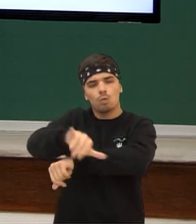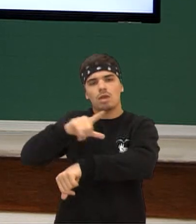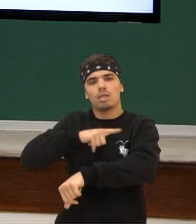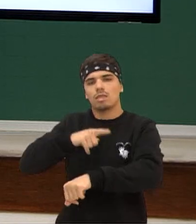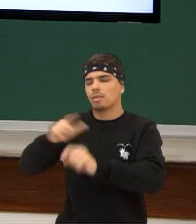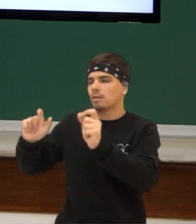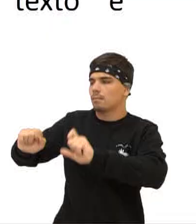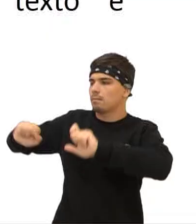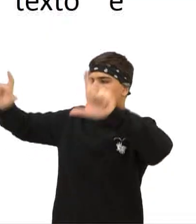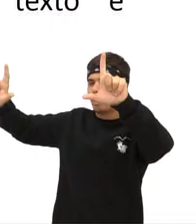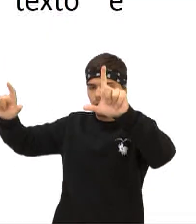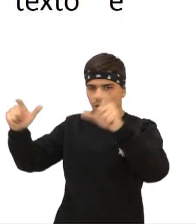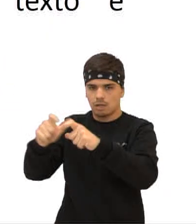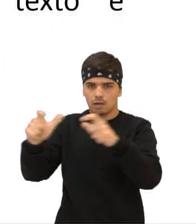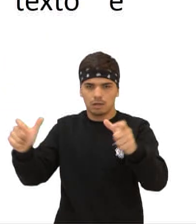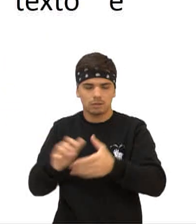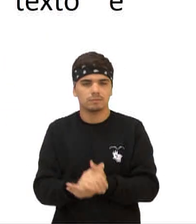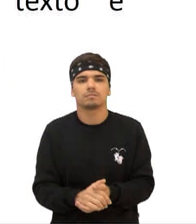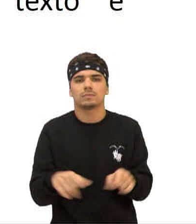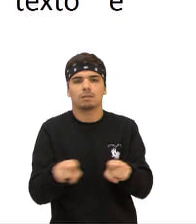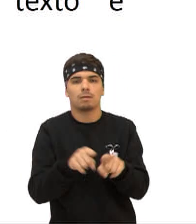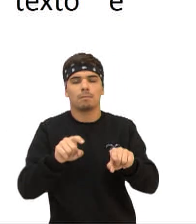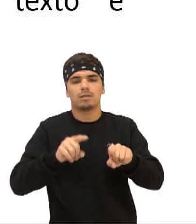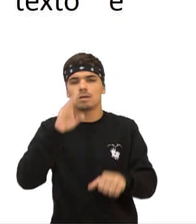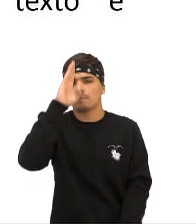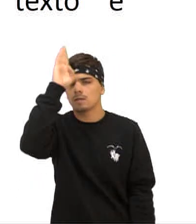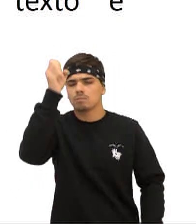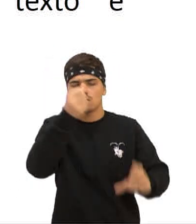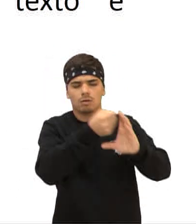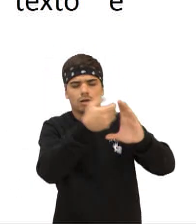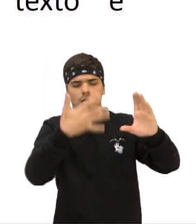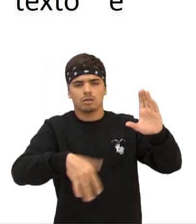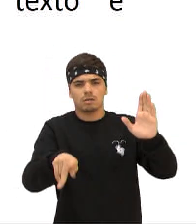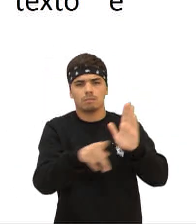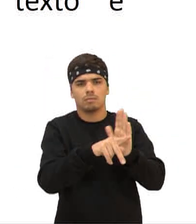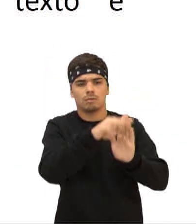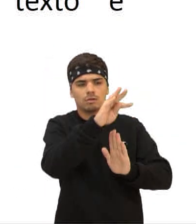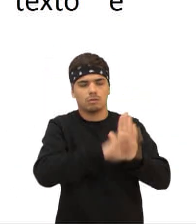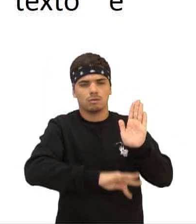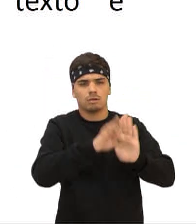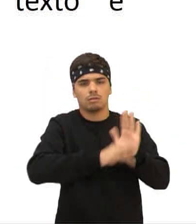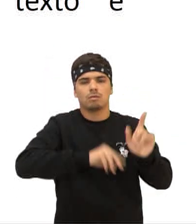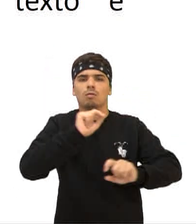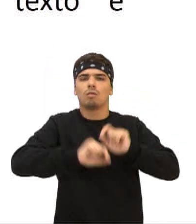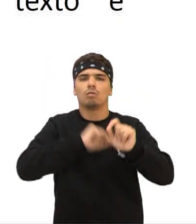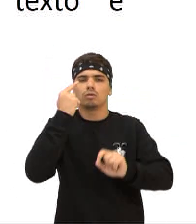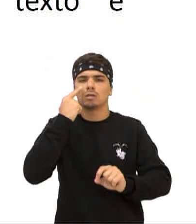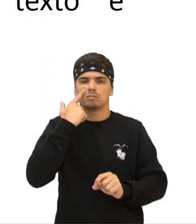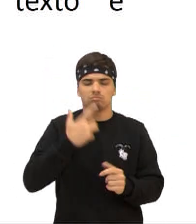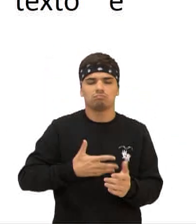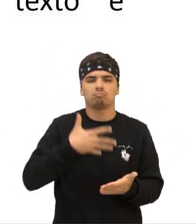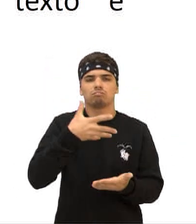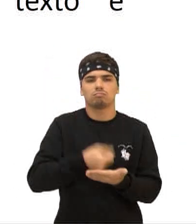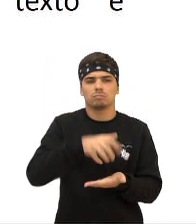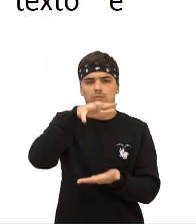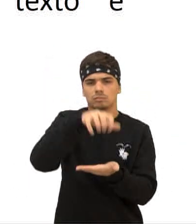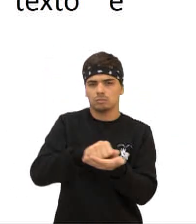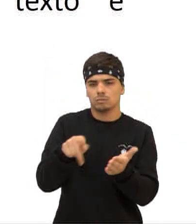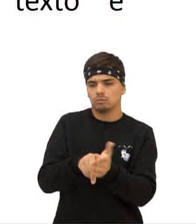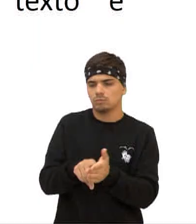tenta mesmo os painéis a principal característica desse tipo de texto é precisamente o convencimento do consumidor